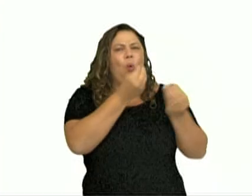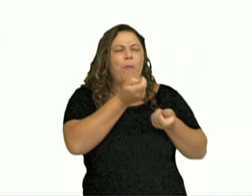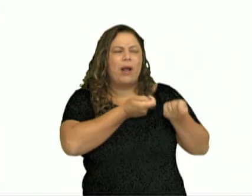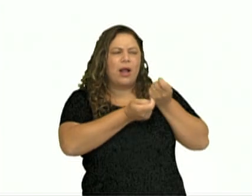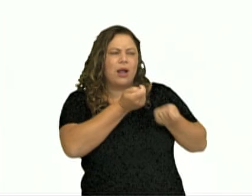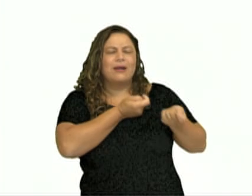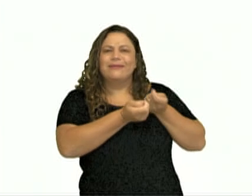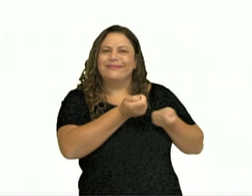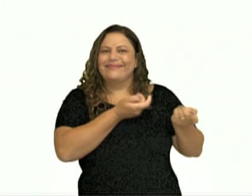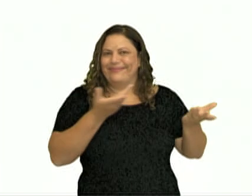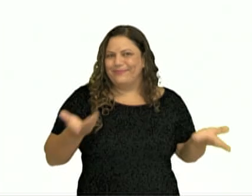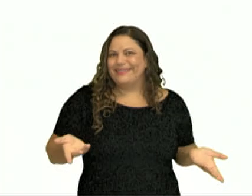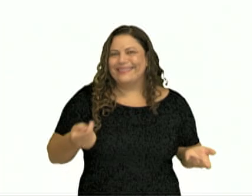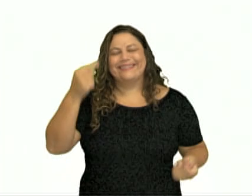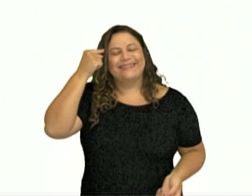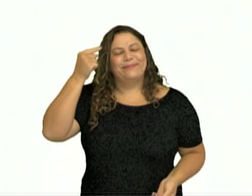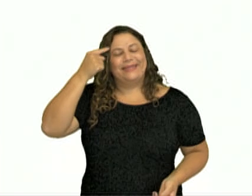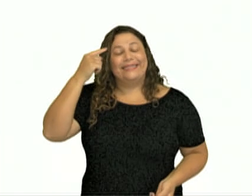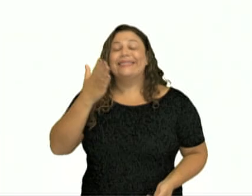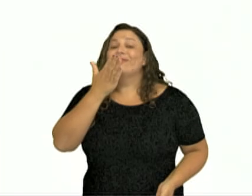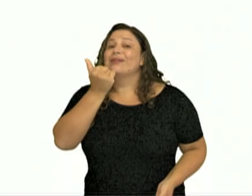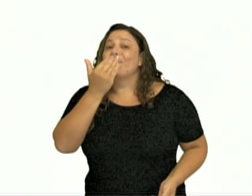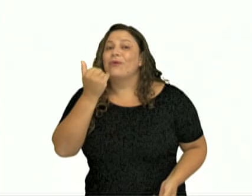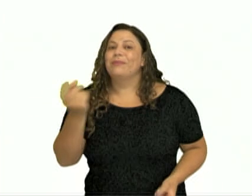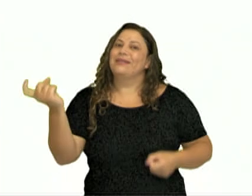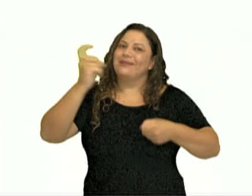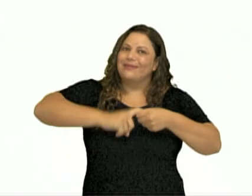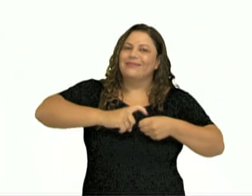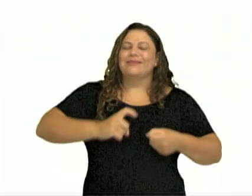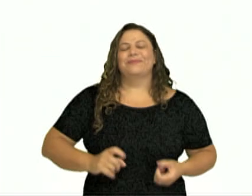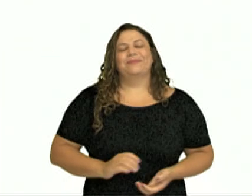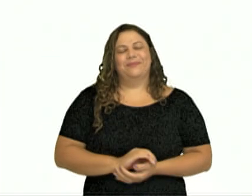pensando especificamente na alimentação. E a gente já volta.